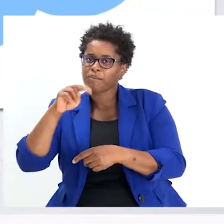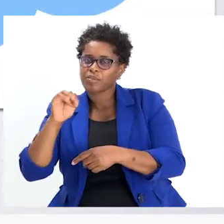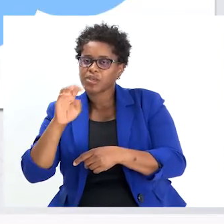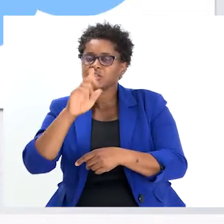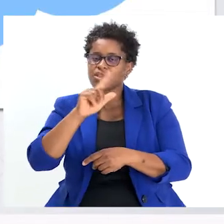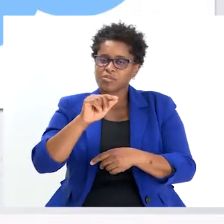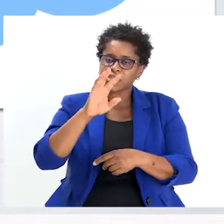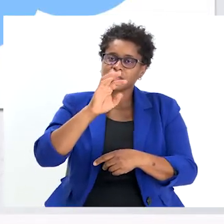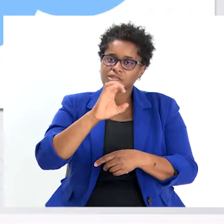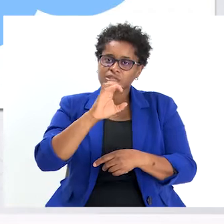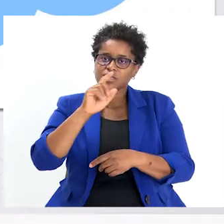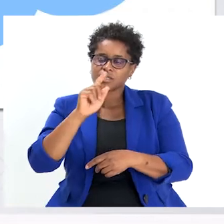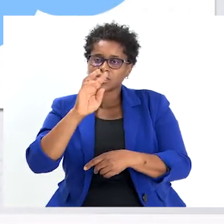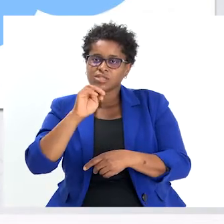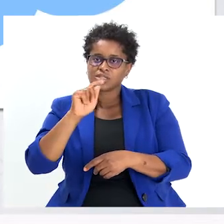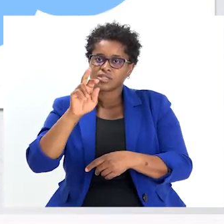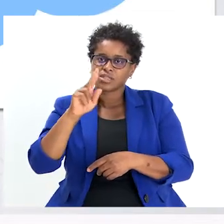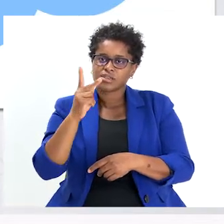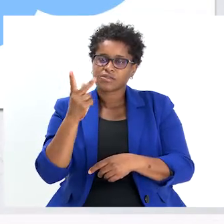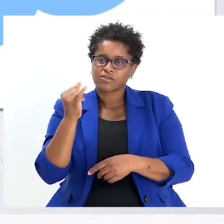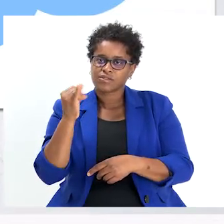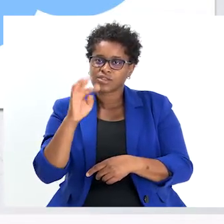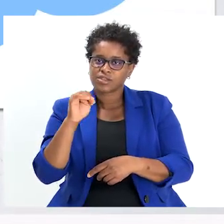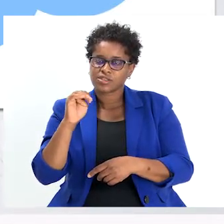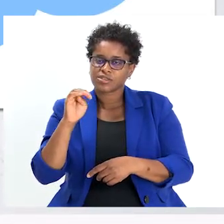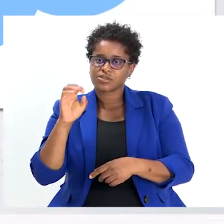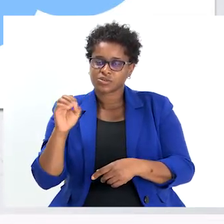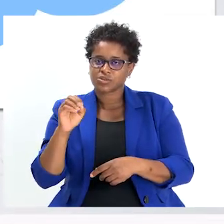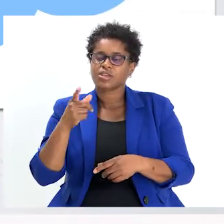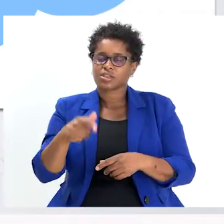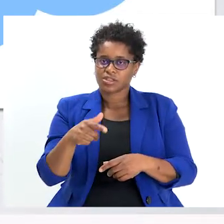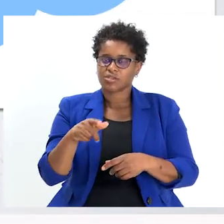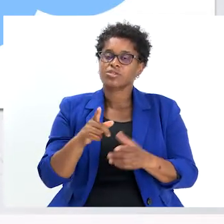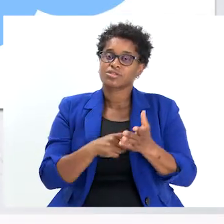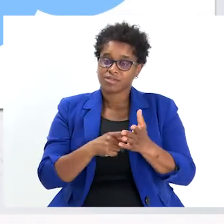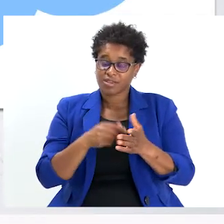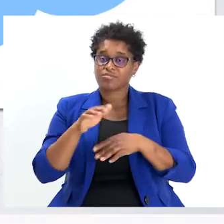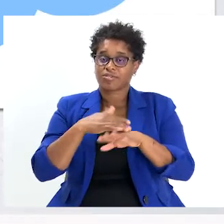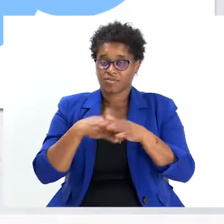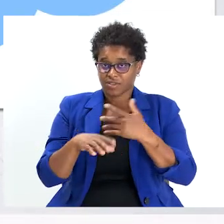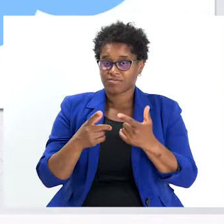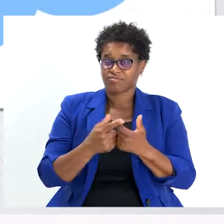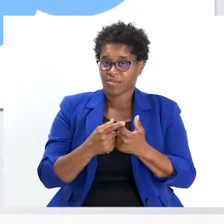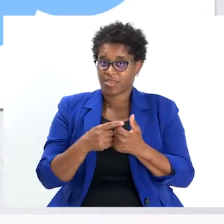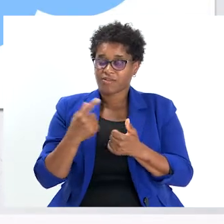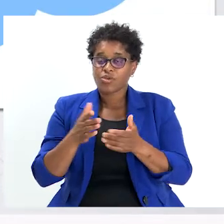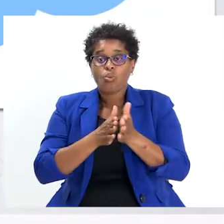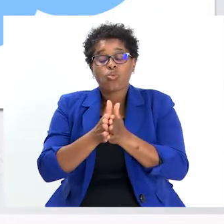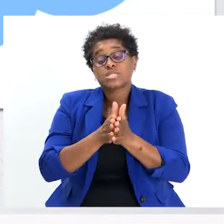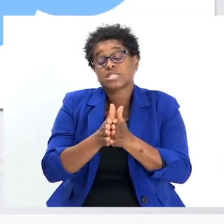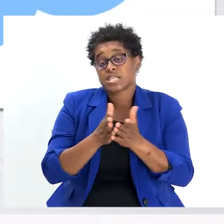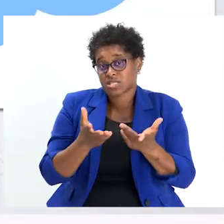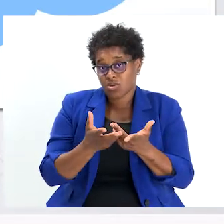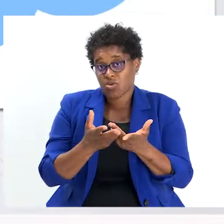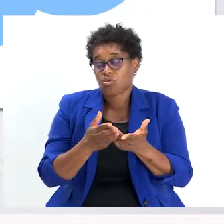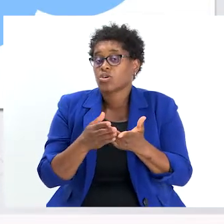nós temos que a necessidade é satisfeita através da utilização